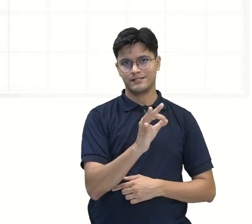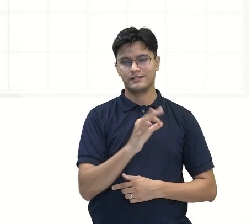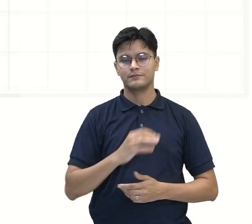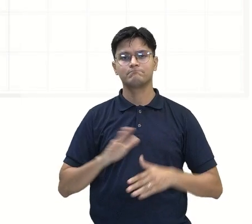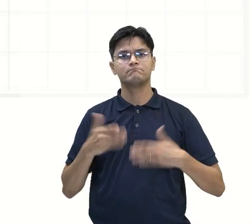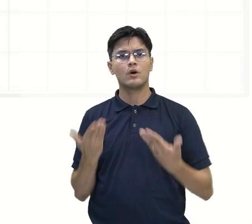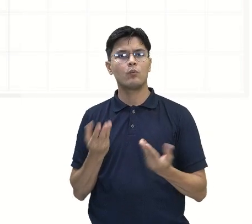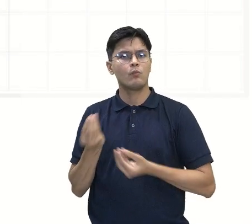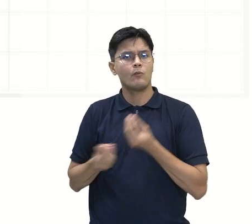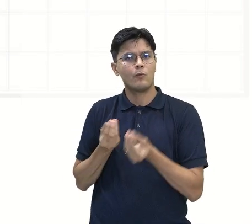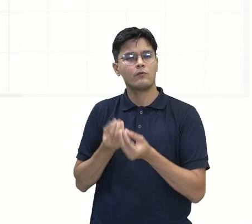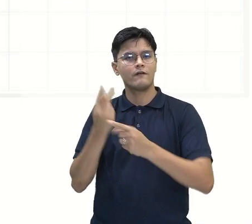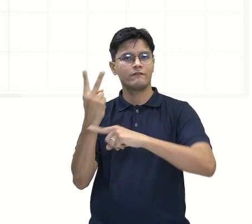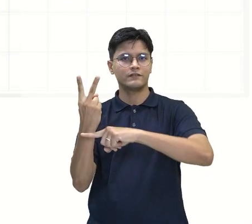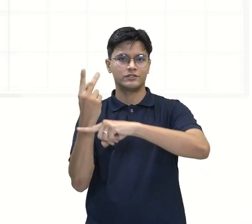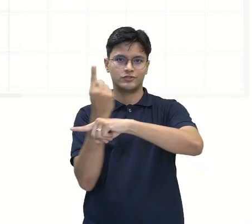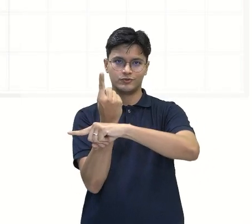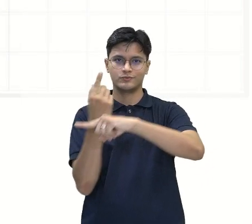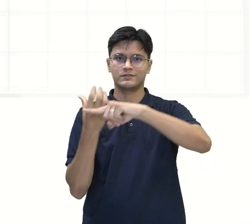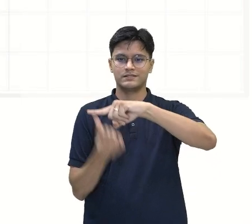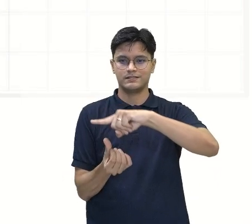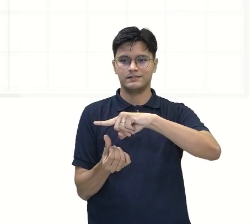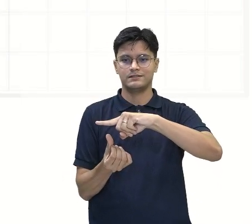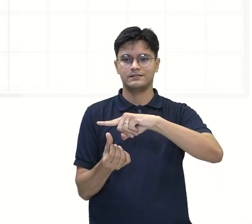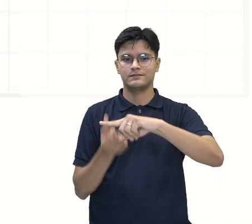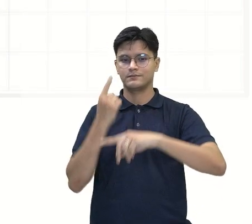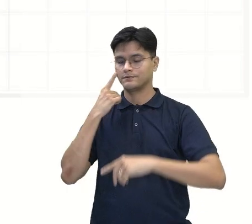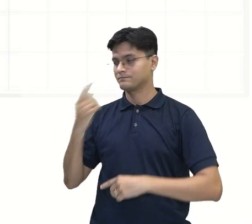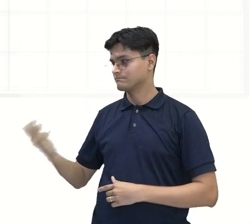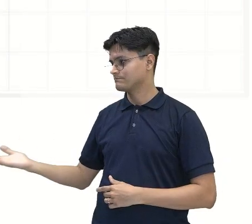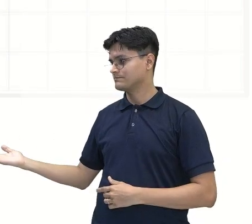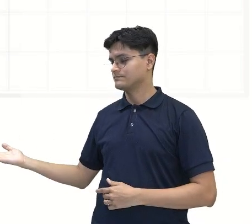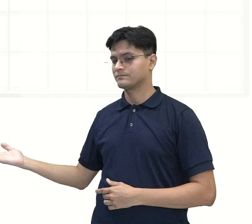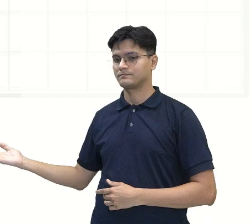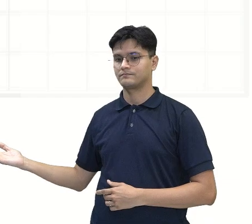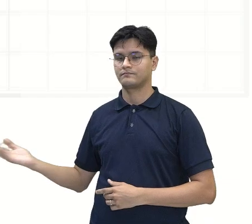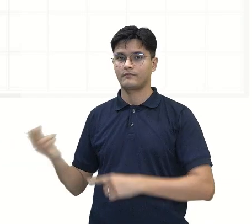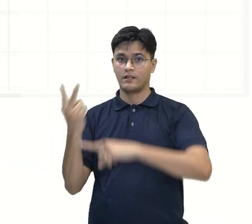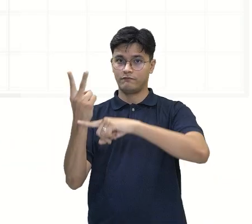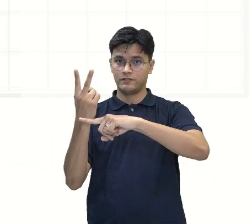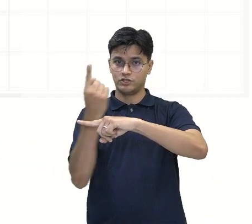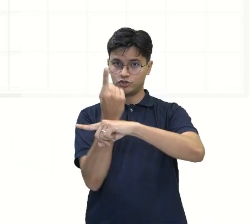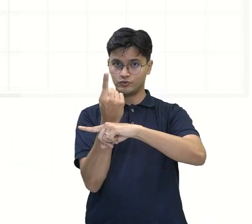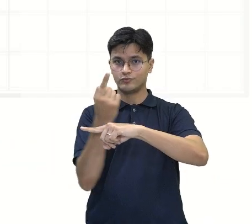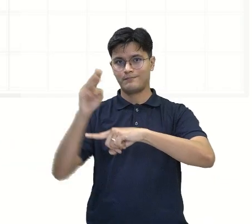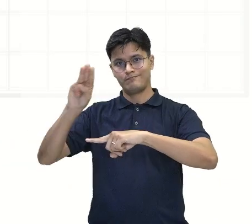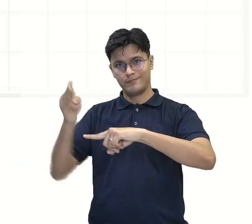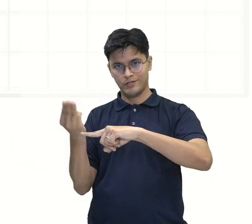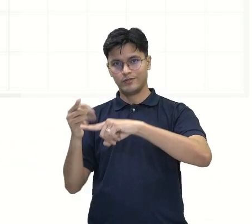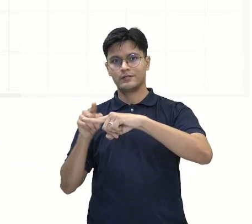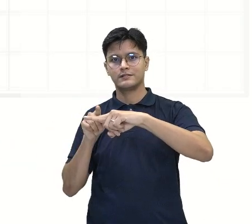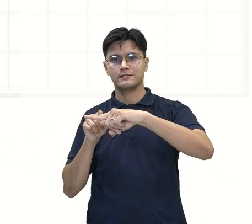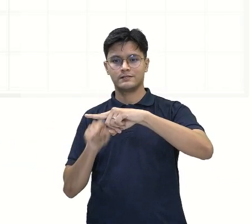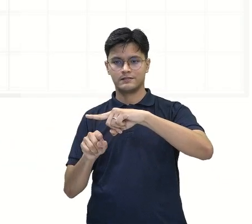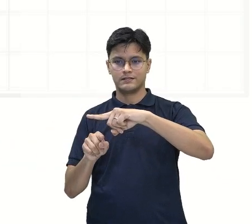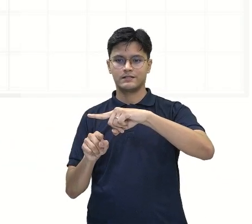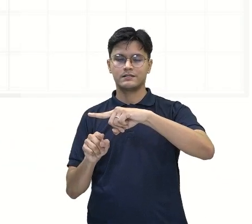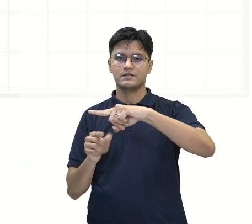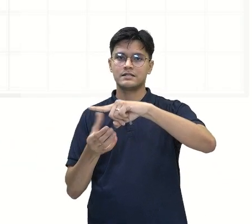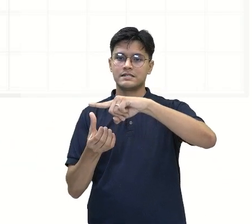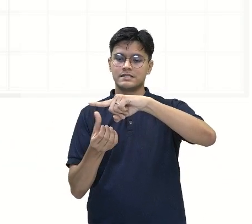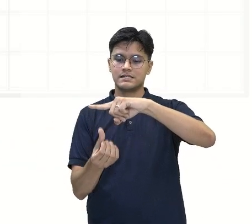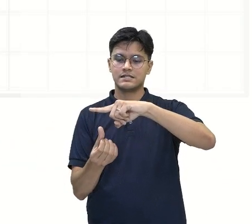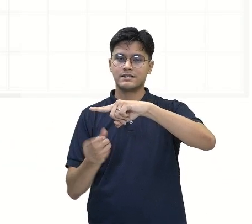6. Ok? Ó, 21 milhões, região metropolitana de São